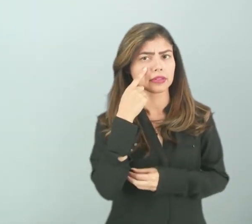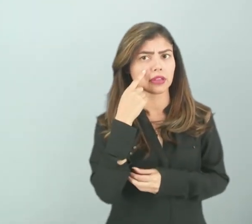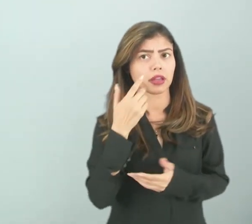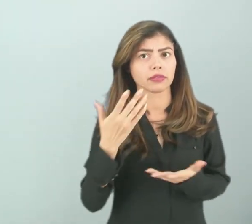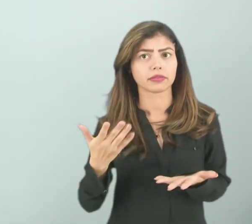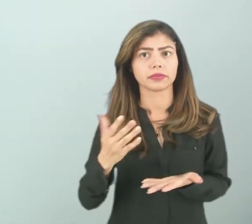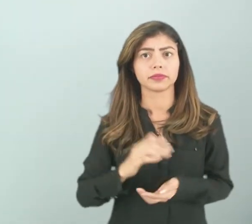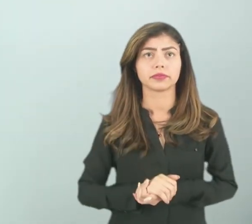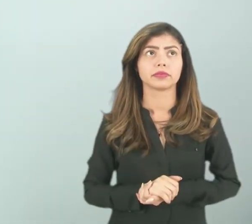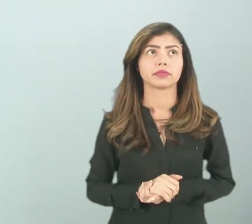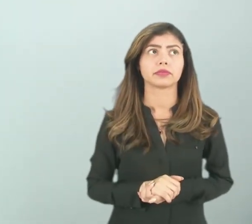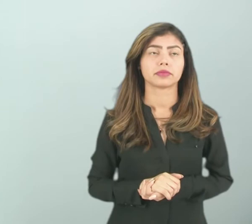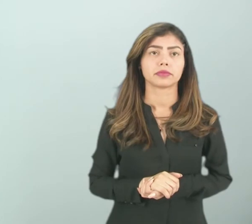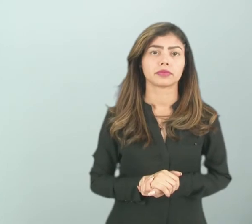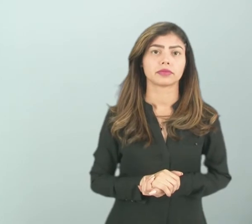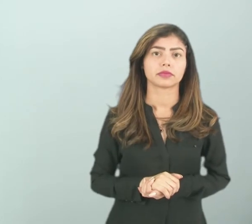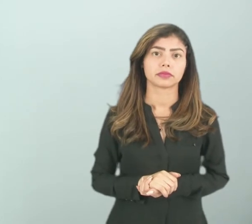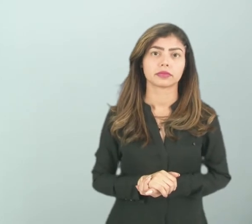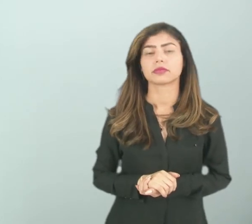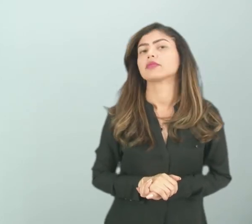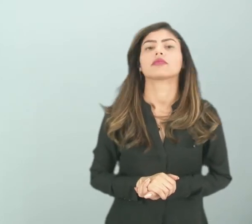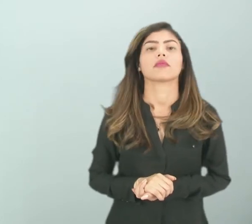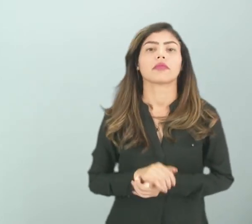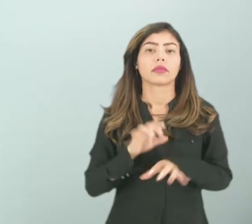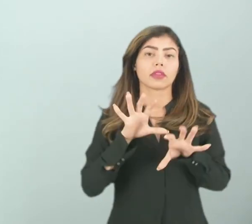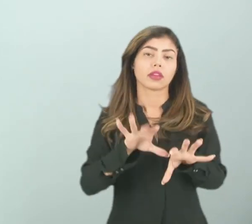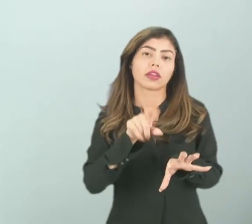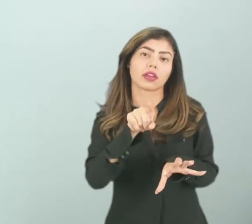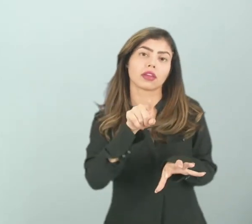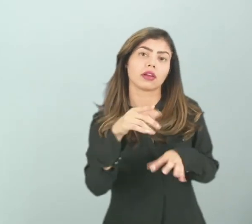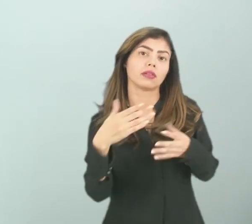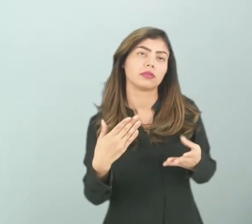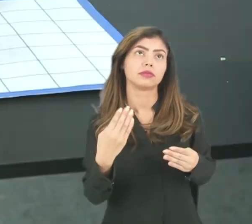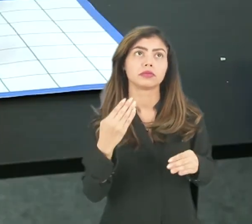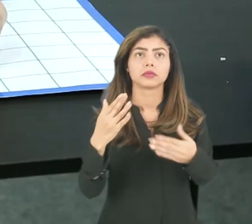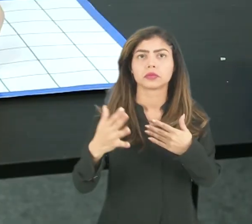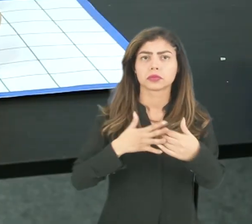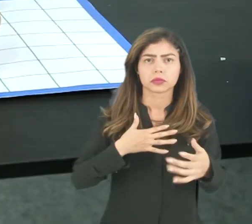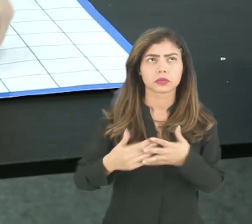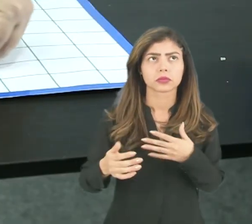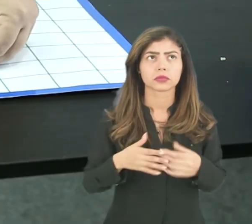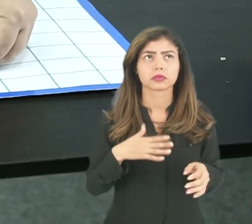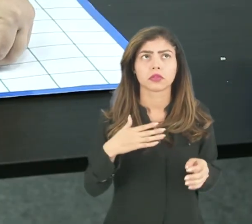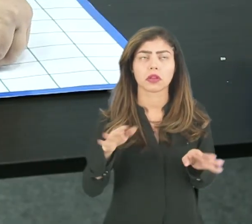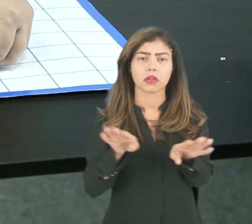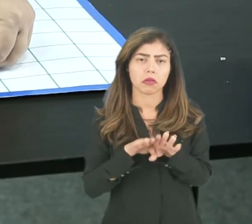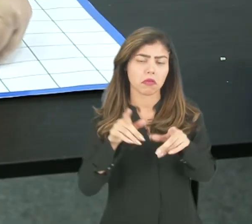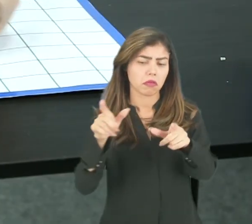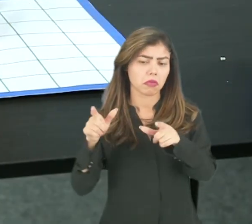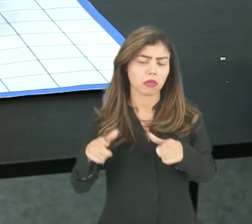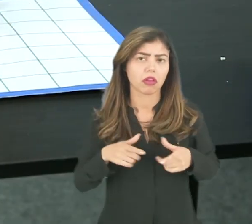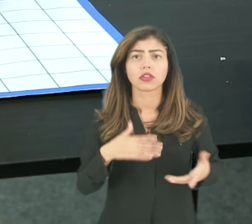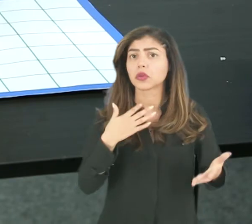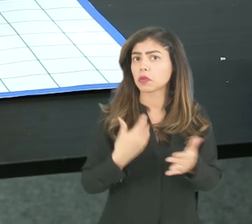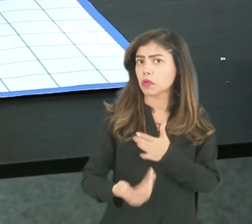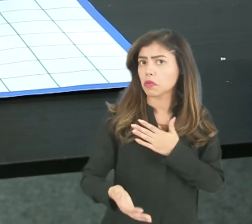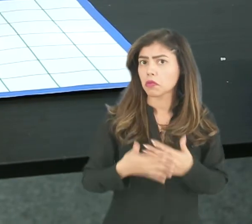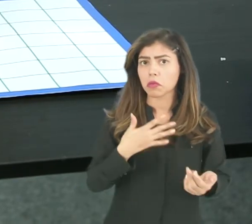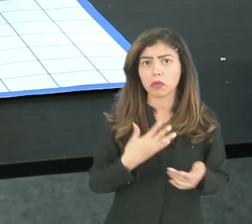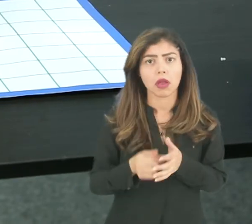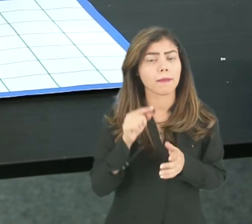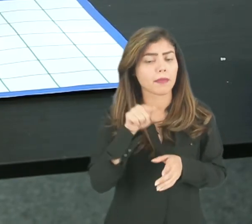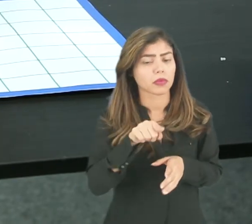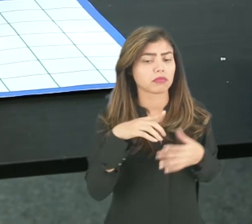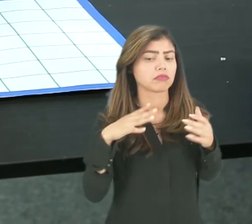embaixo. Aqui, olha só, nós podemos colocar em qualquer lugar os pontos. De qualquer ponto,